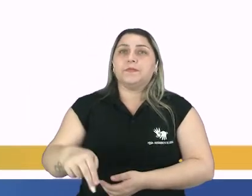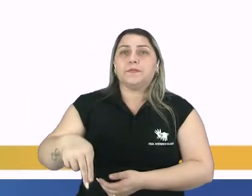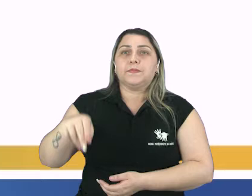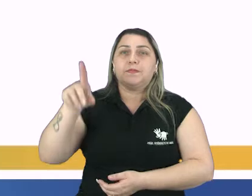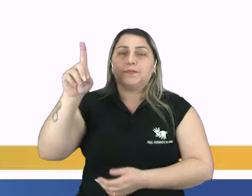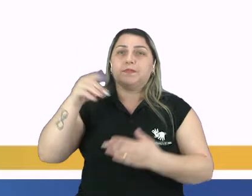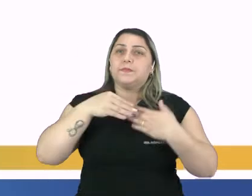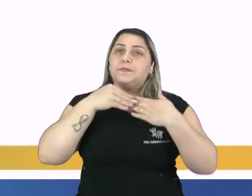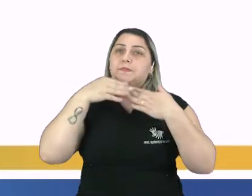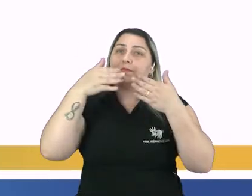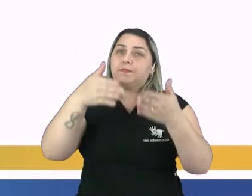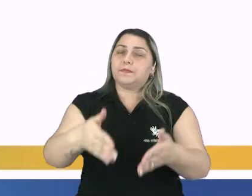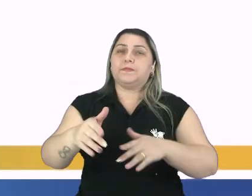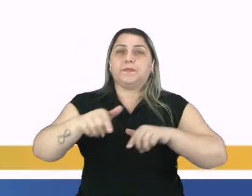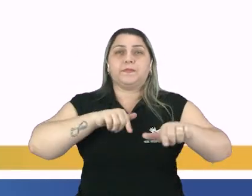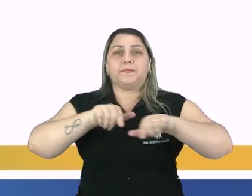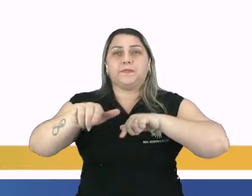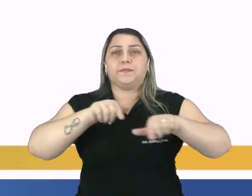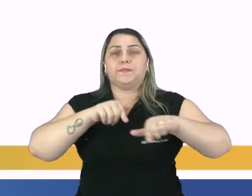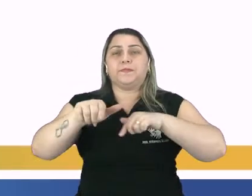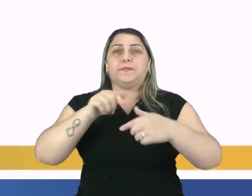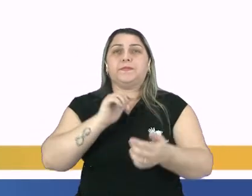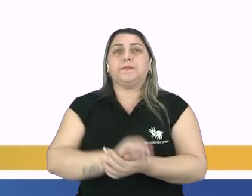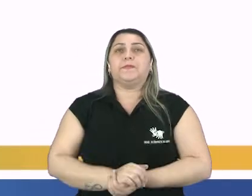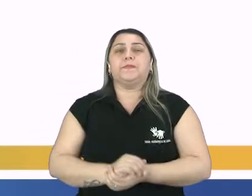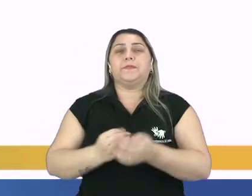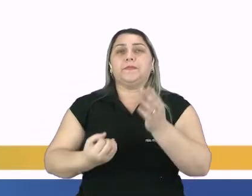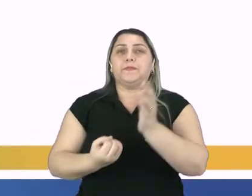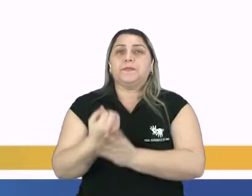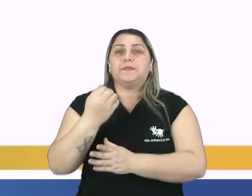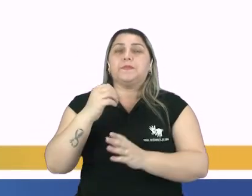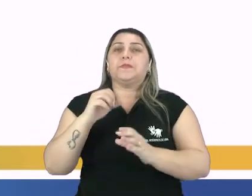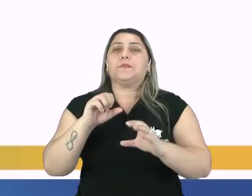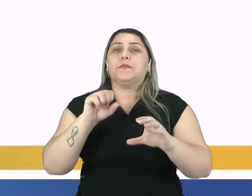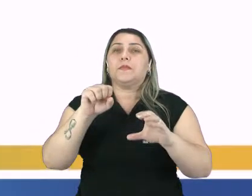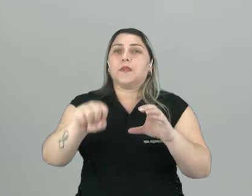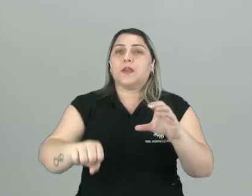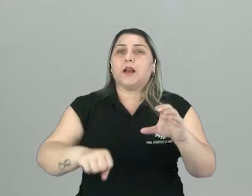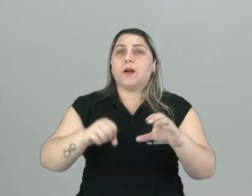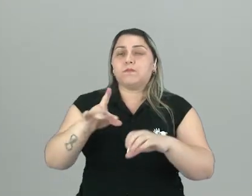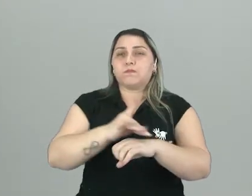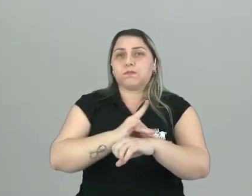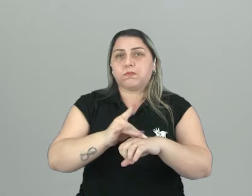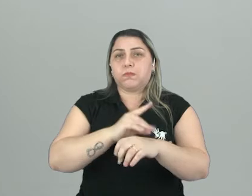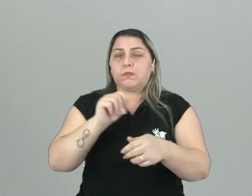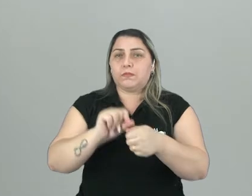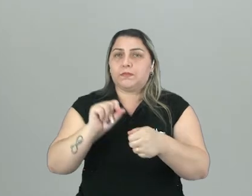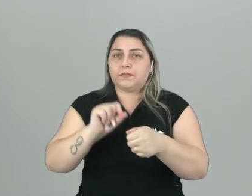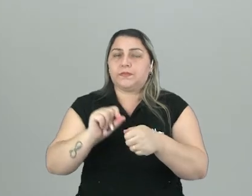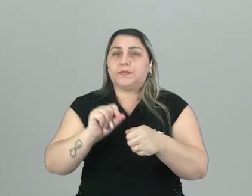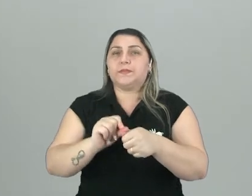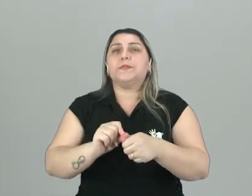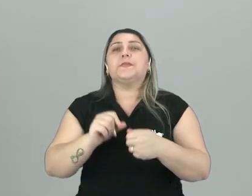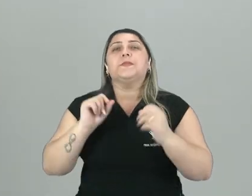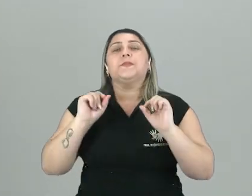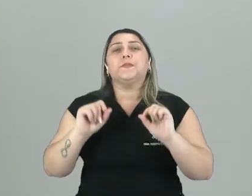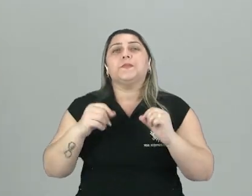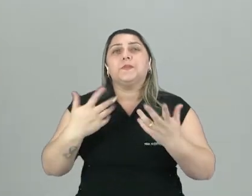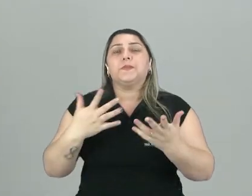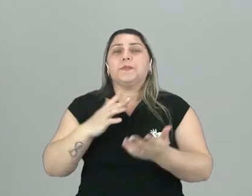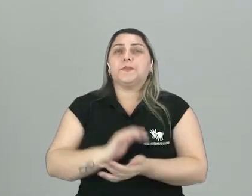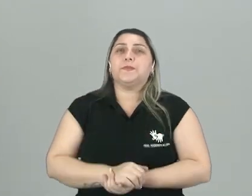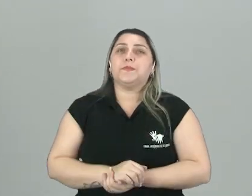nordestinos vieram para cá para trabalhar na produção da borracha. E aí eles faziam uma espécie de alistamento, certo?